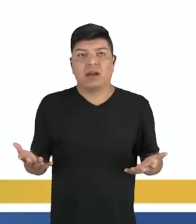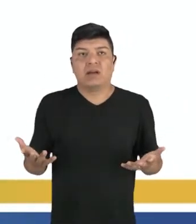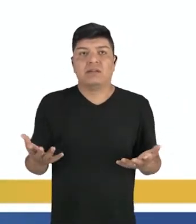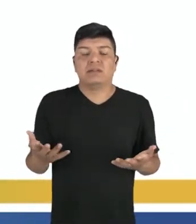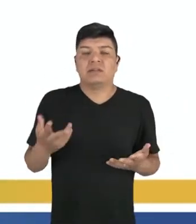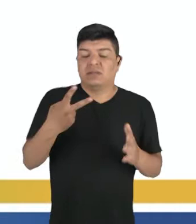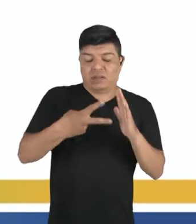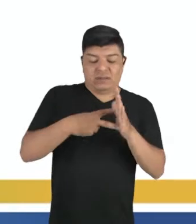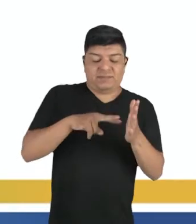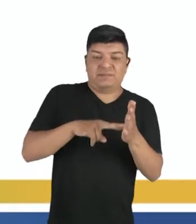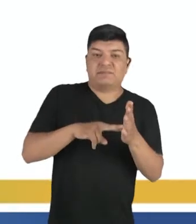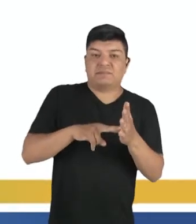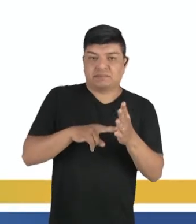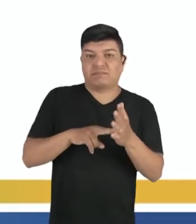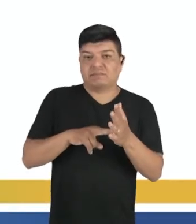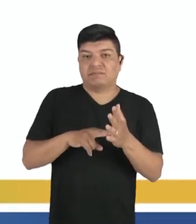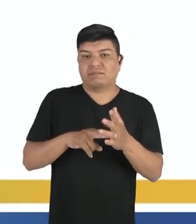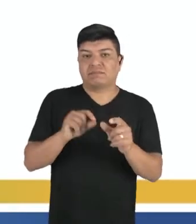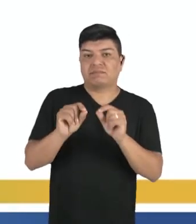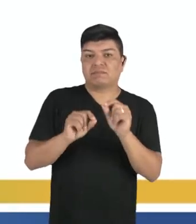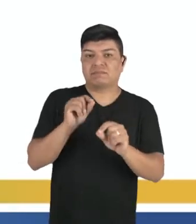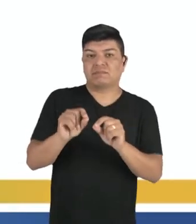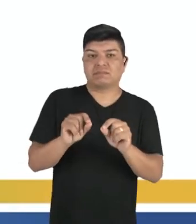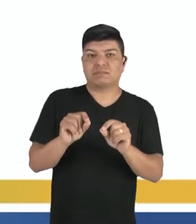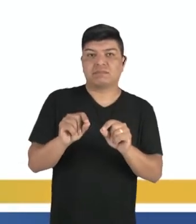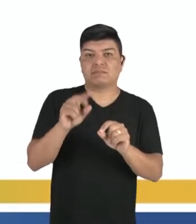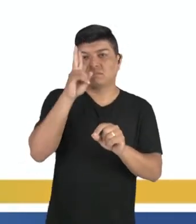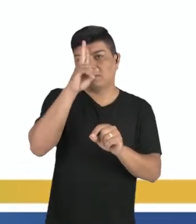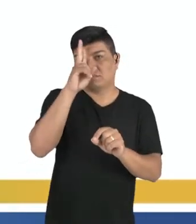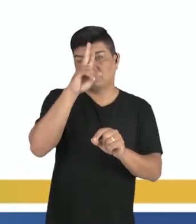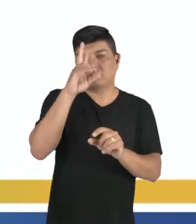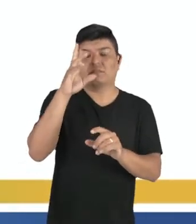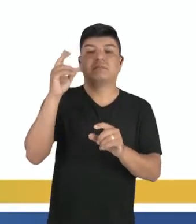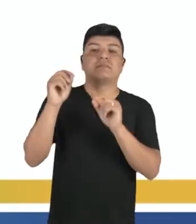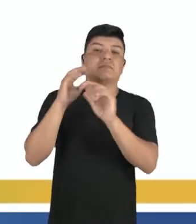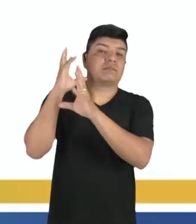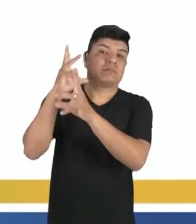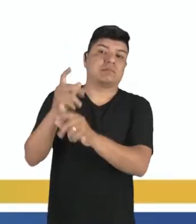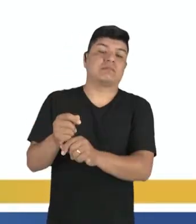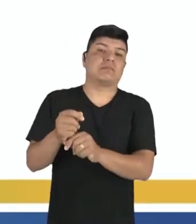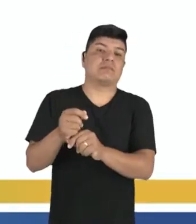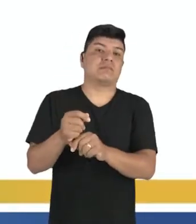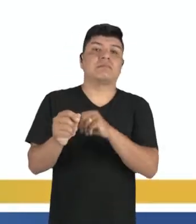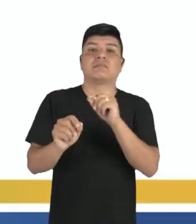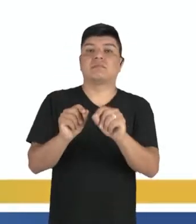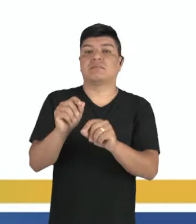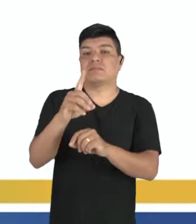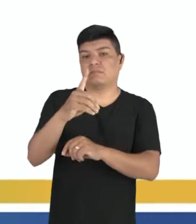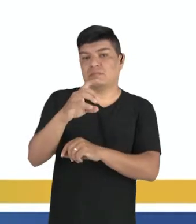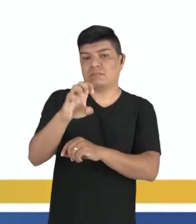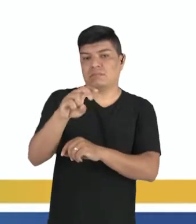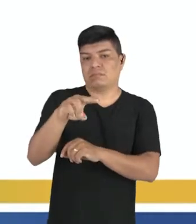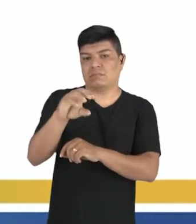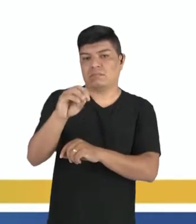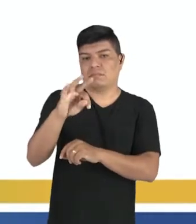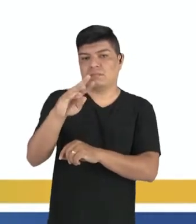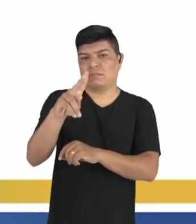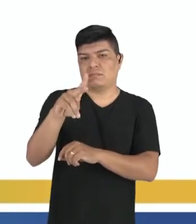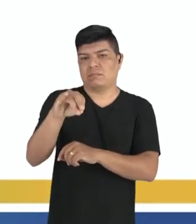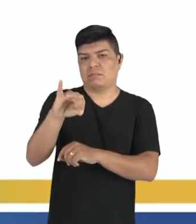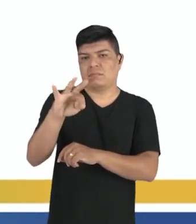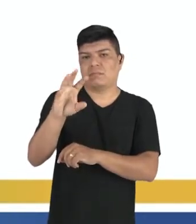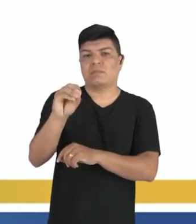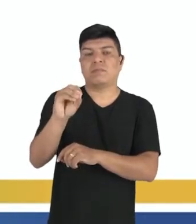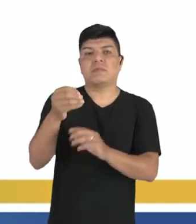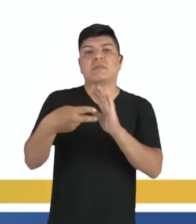que o significado é denotativo, né, denotativo, lembrando, recordando, né, que é quando eu falo linguagem denotativa, é que tem um